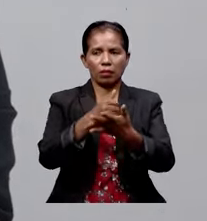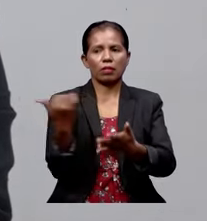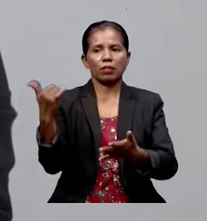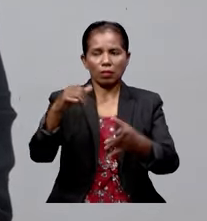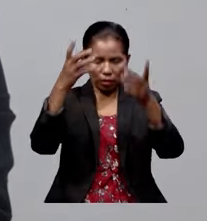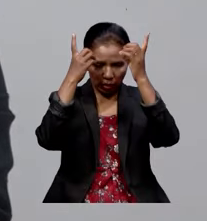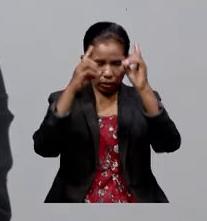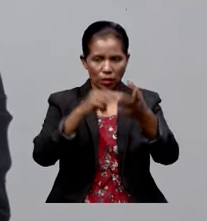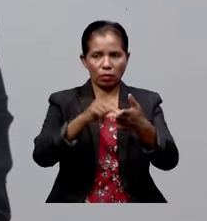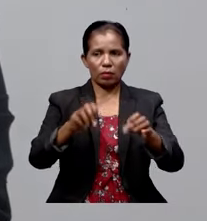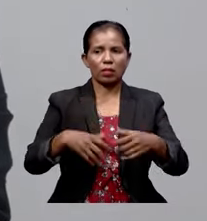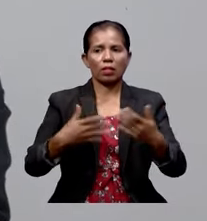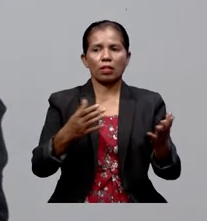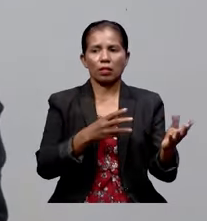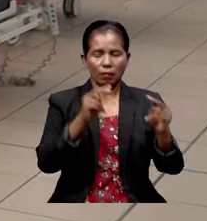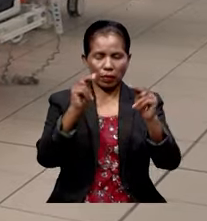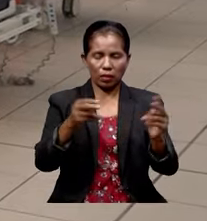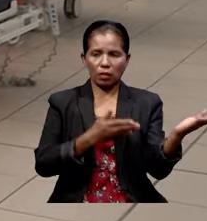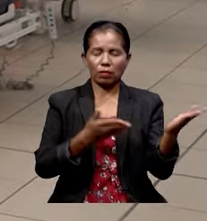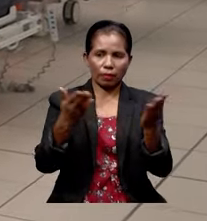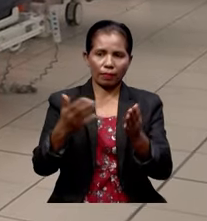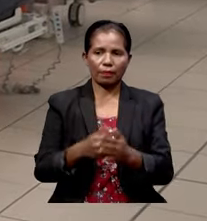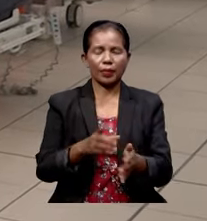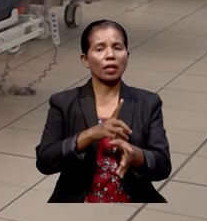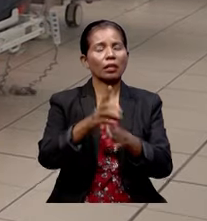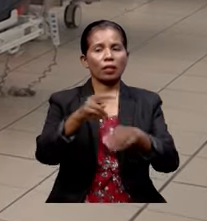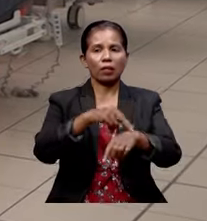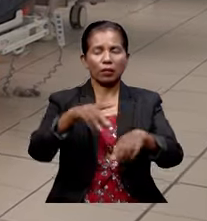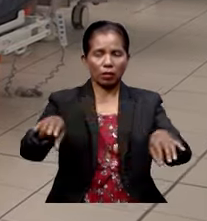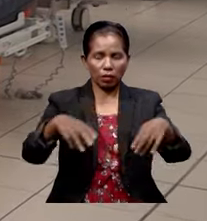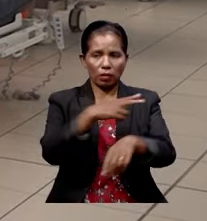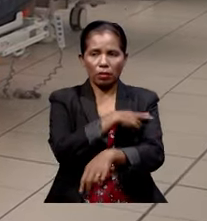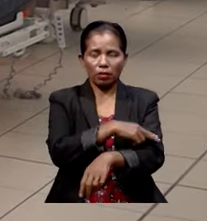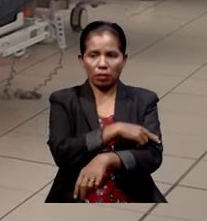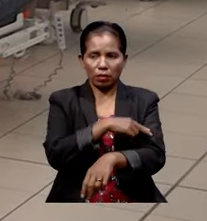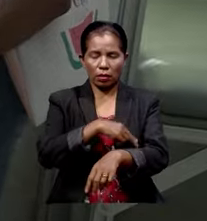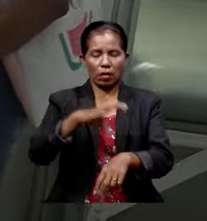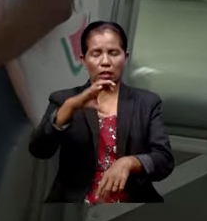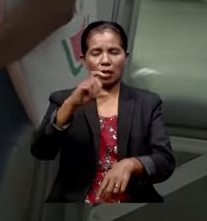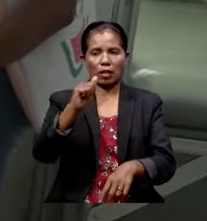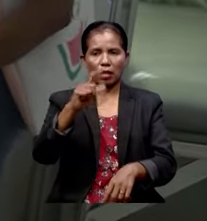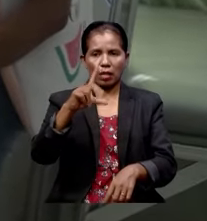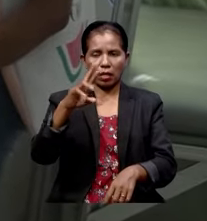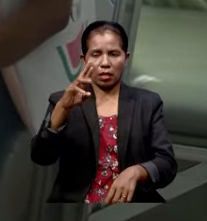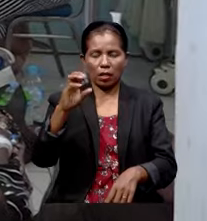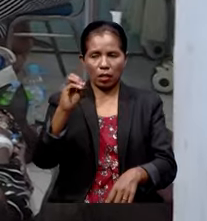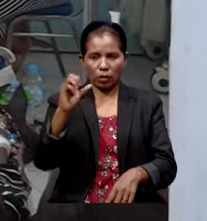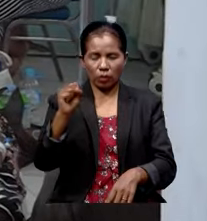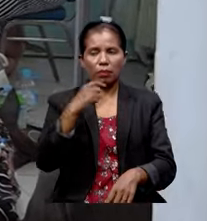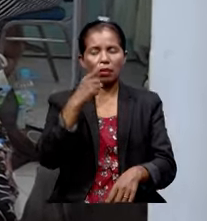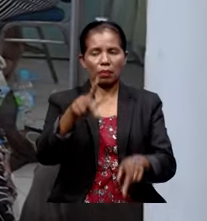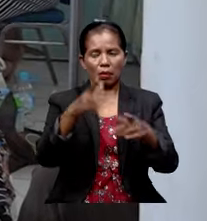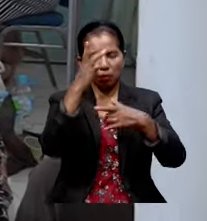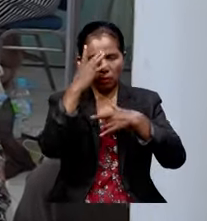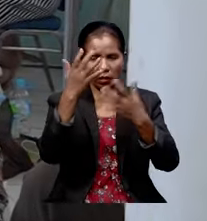define número hira me te precisa do transfer antes né diretor nacional serviço hospitalar Carlos de Carvalho hateten paciente sira na bem agora da